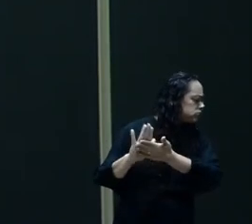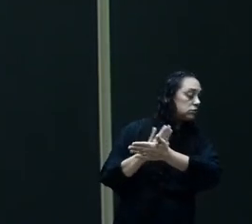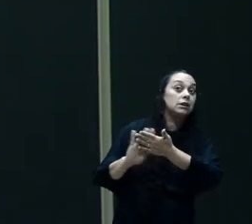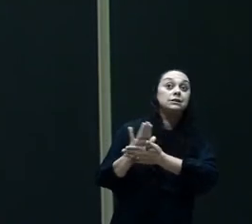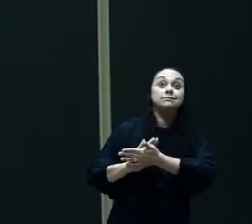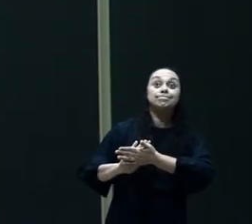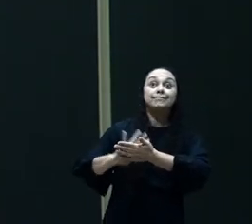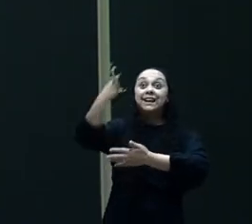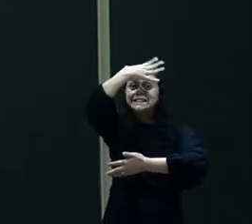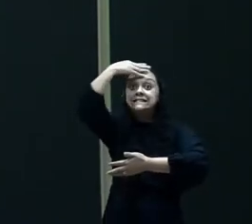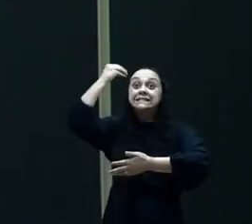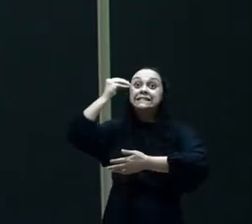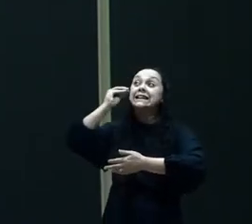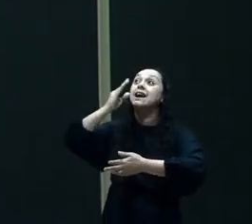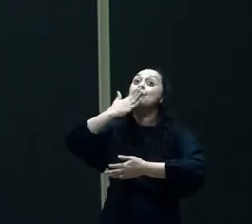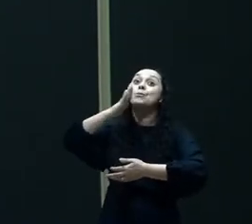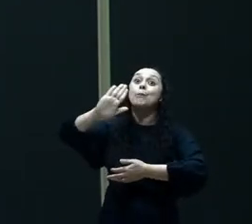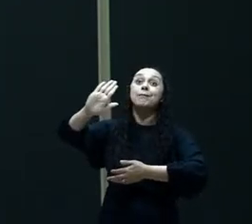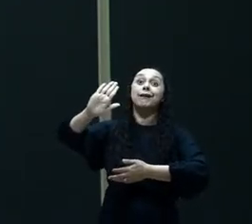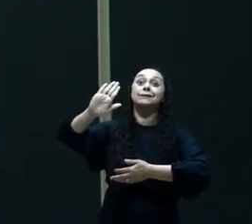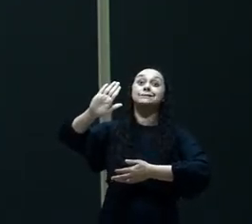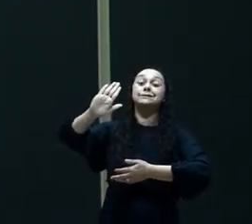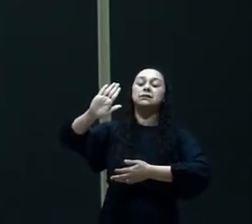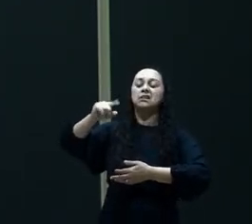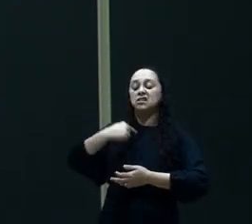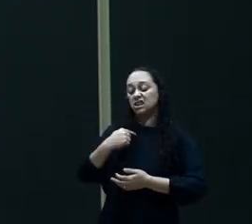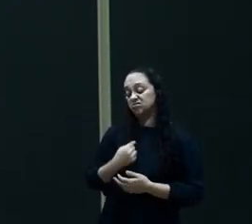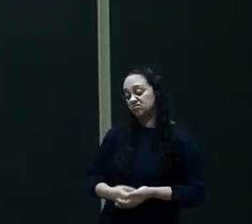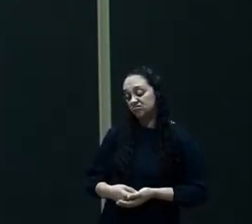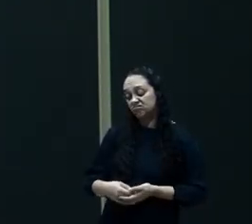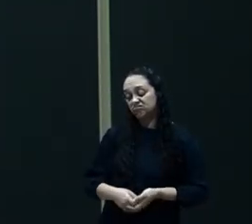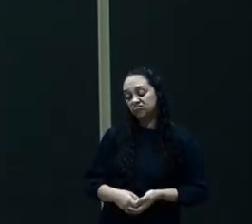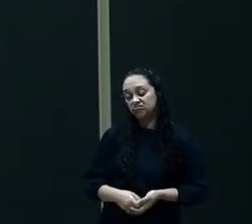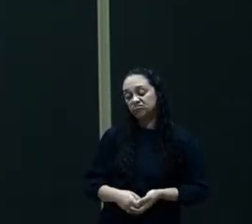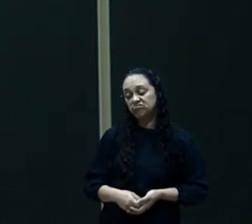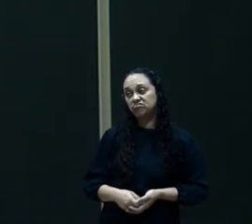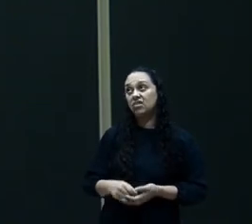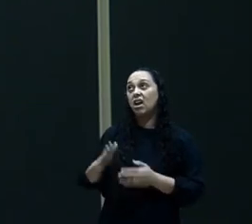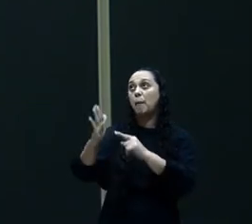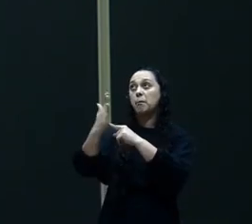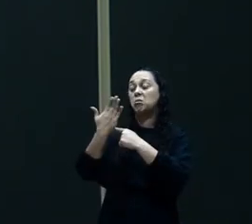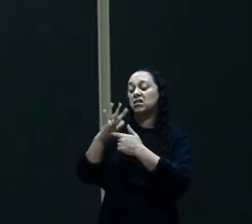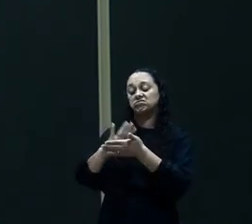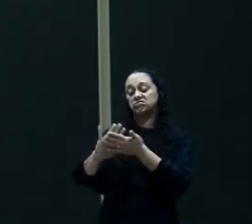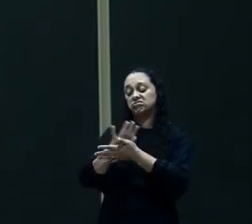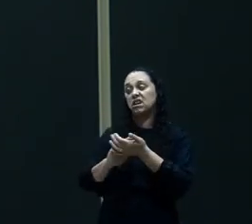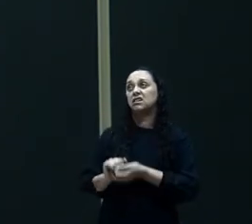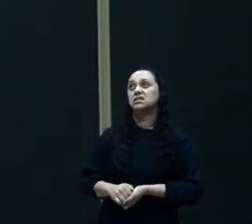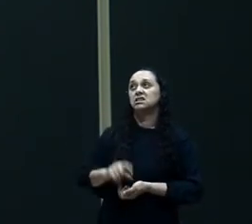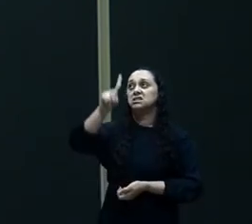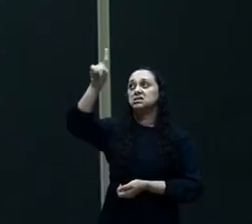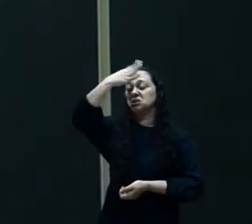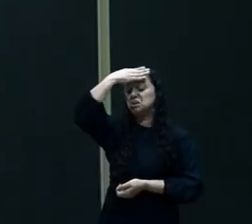questionam dizendo o seguinte não vai mais acontecer Deus se esqueceu da promessa que fez